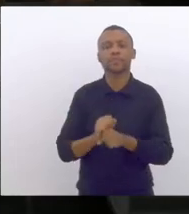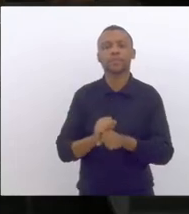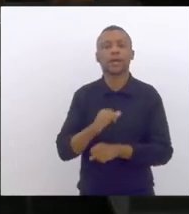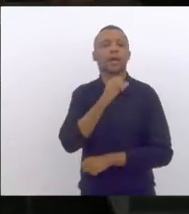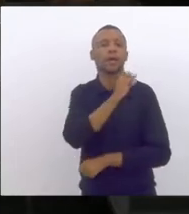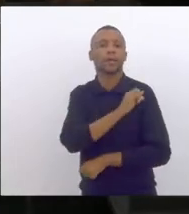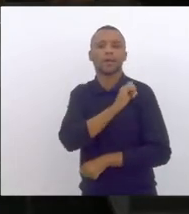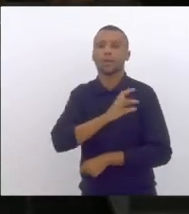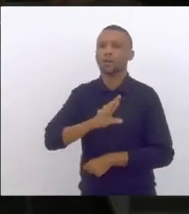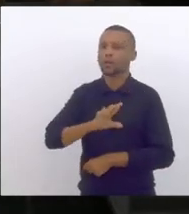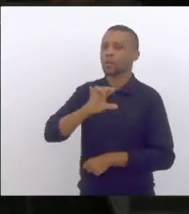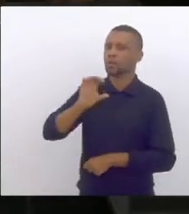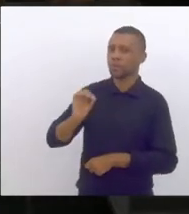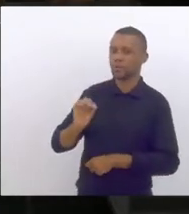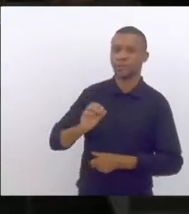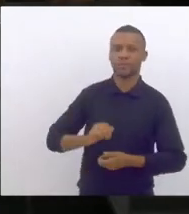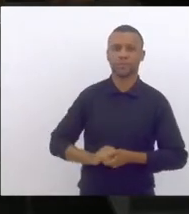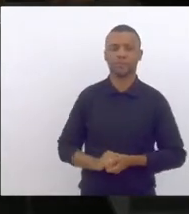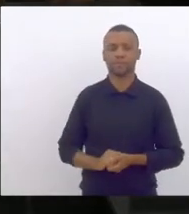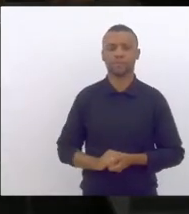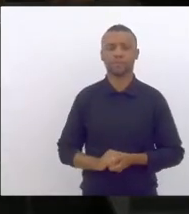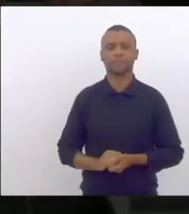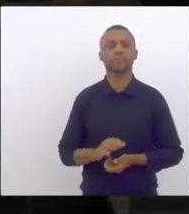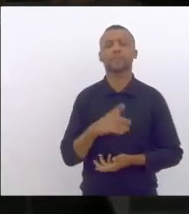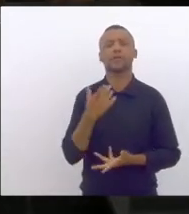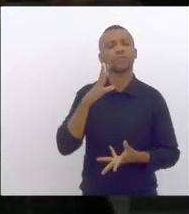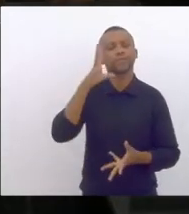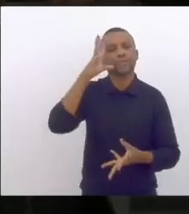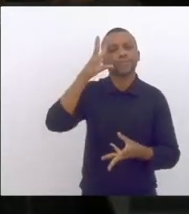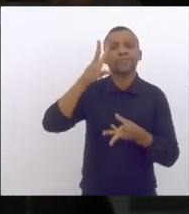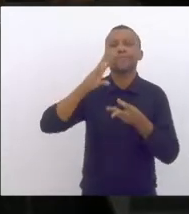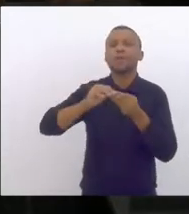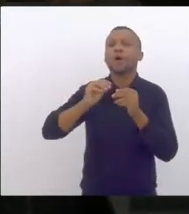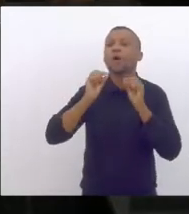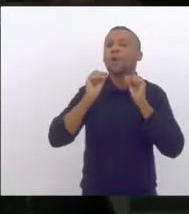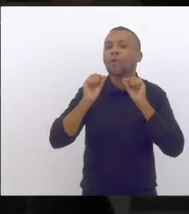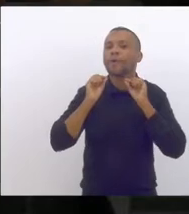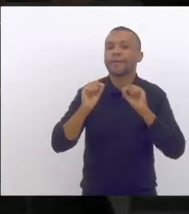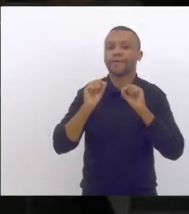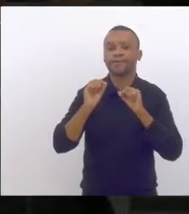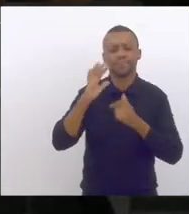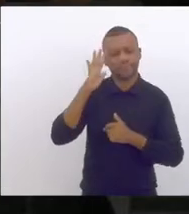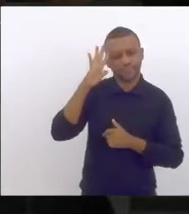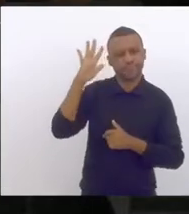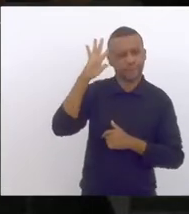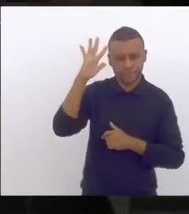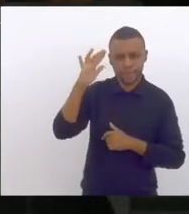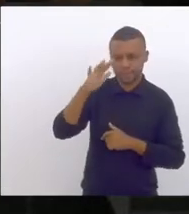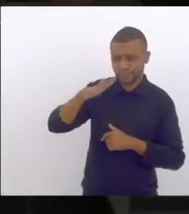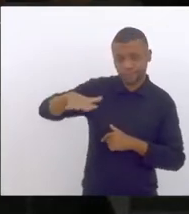Rio de Janeiro Então se configura na Linha do Horizonte